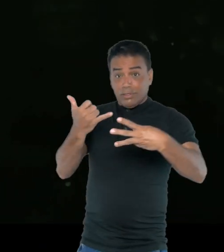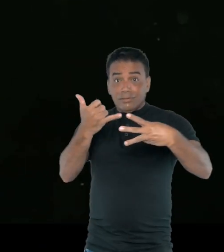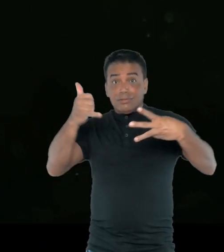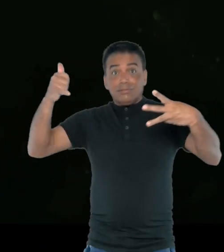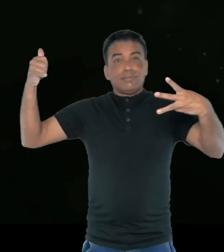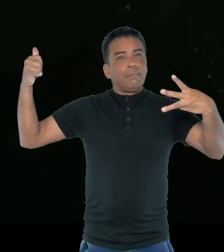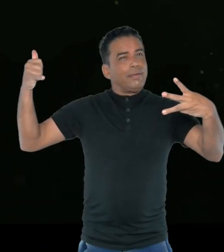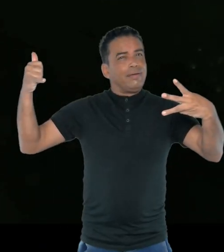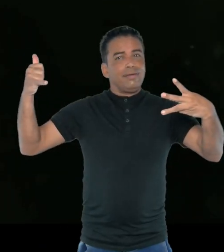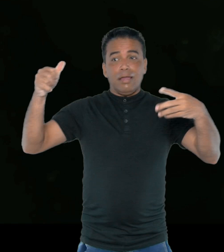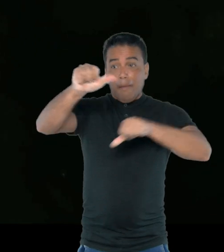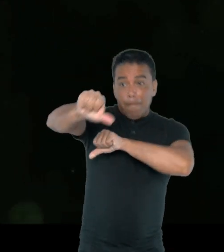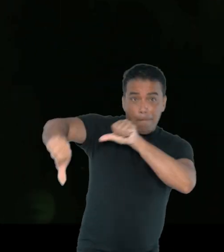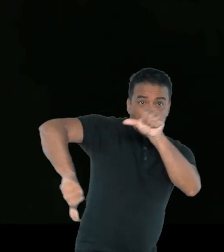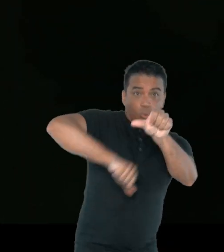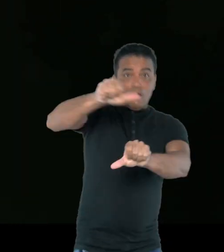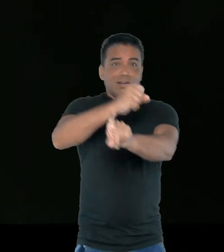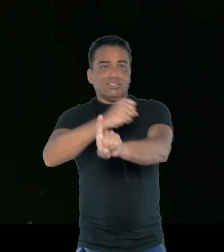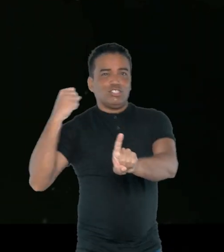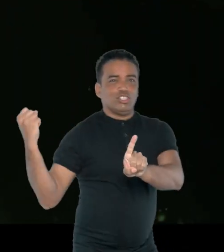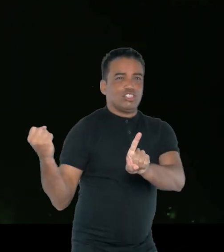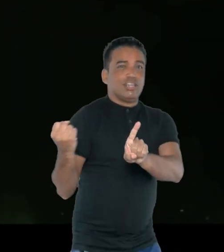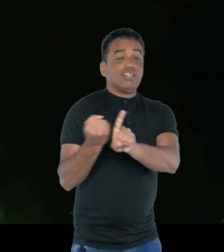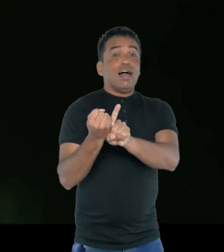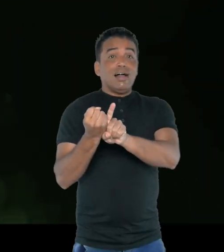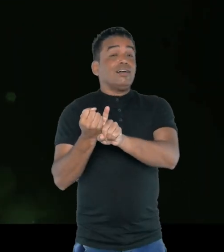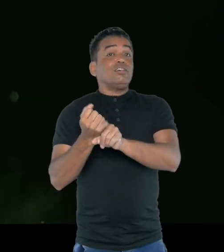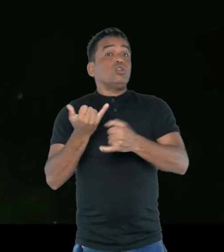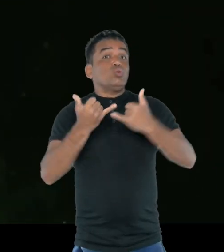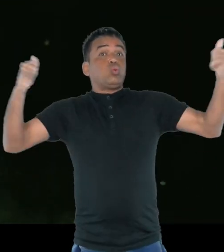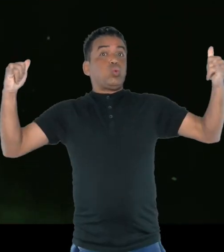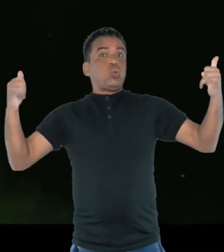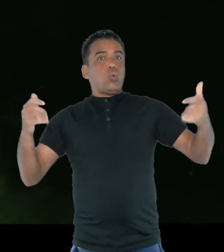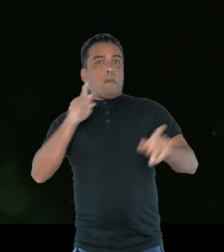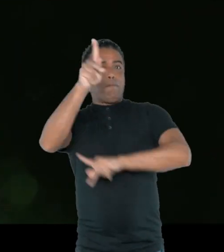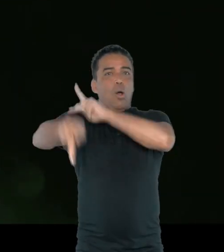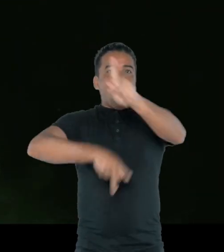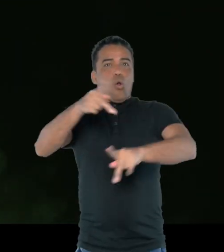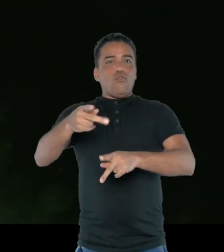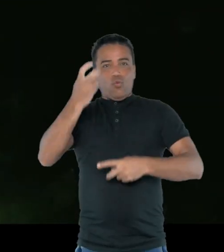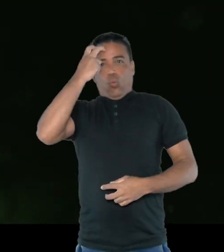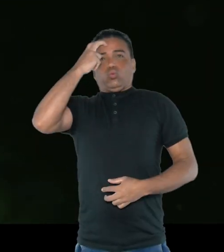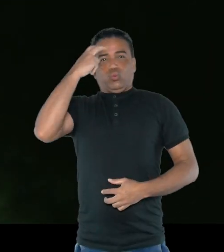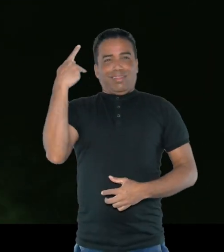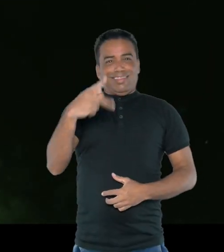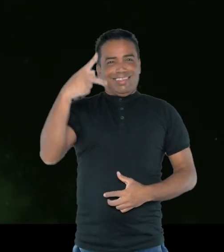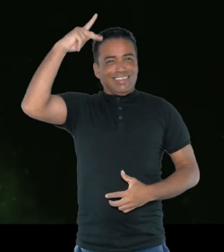CEMIG, transformando vidas com a nossa energia.